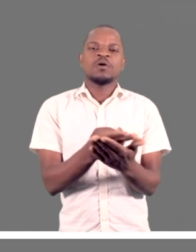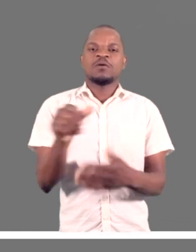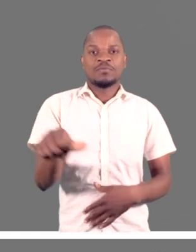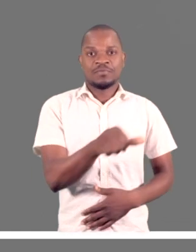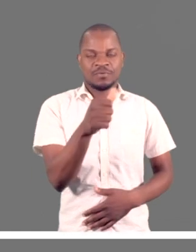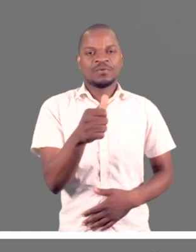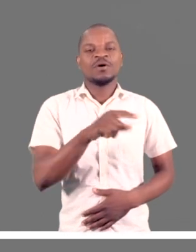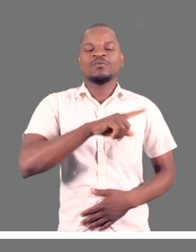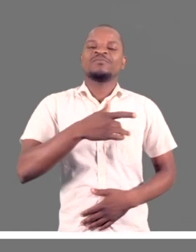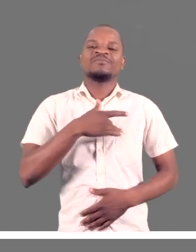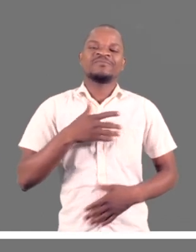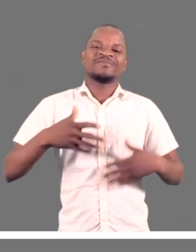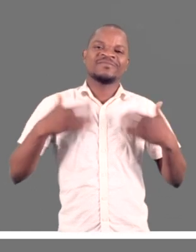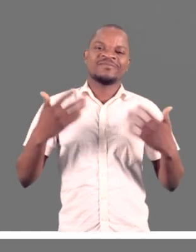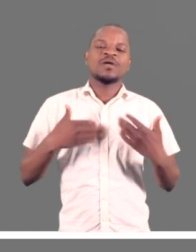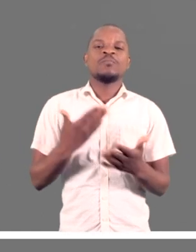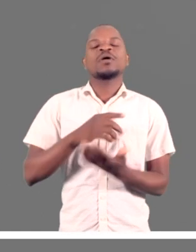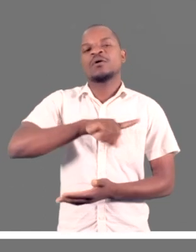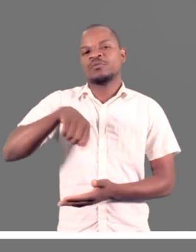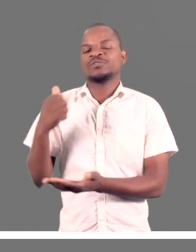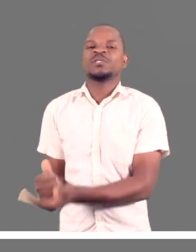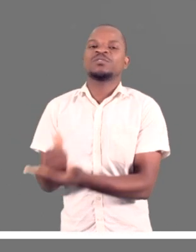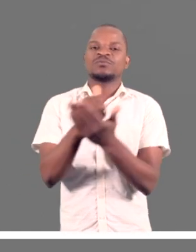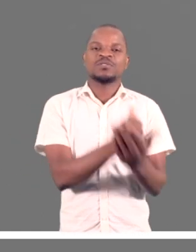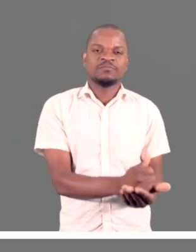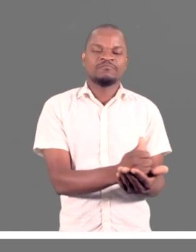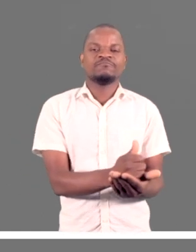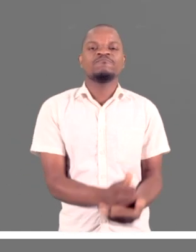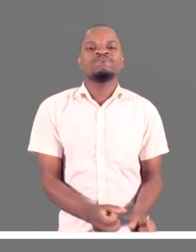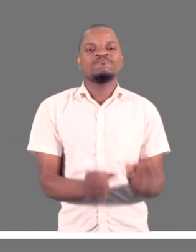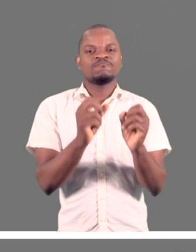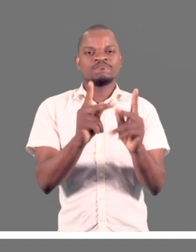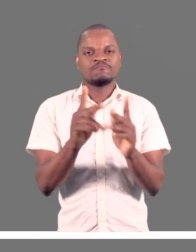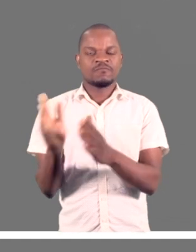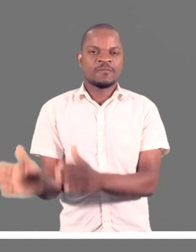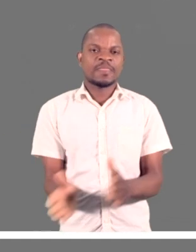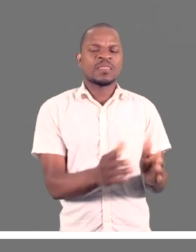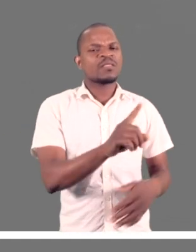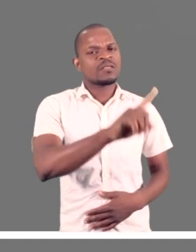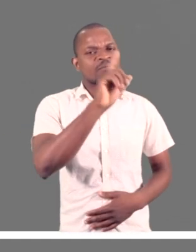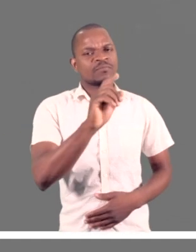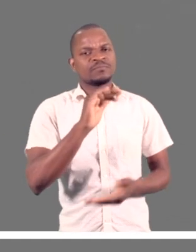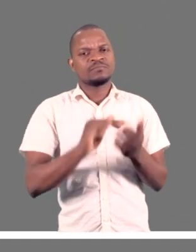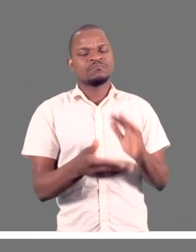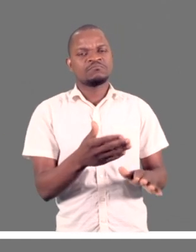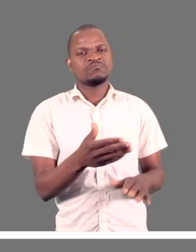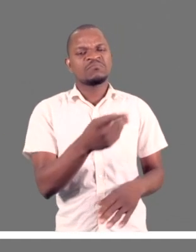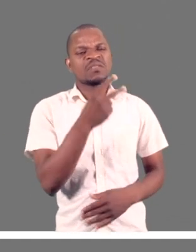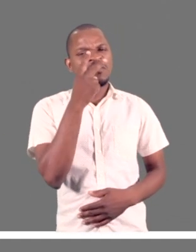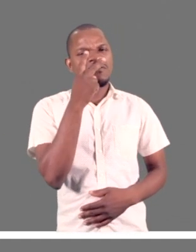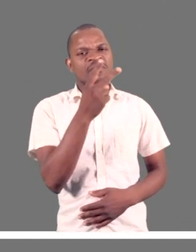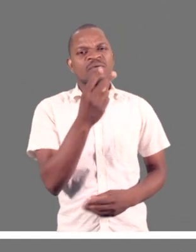nos sentimos orgulhosos por isso porque nos também participamos com hospital por sua história como